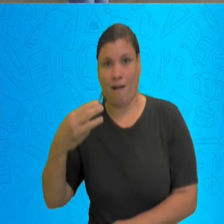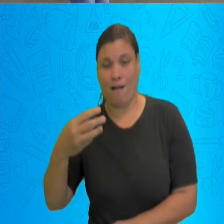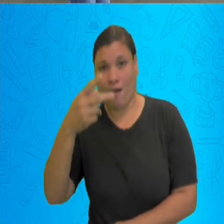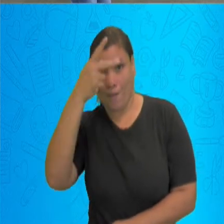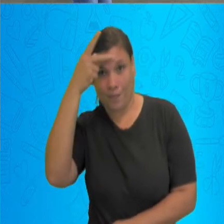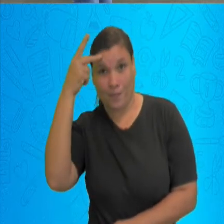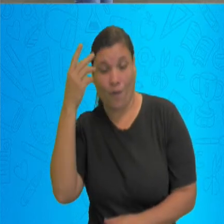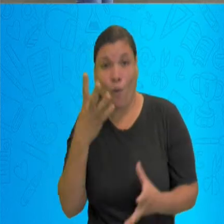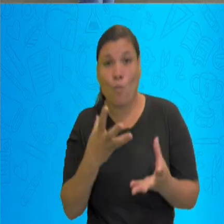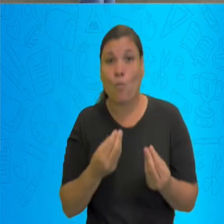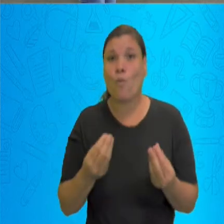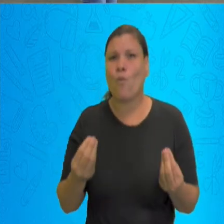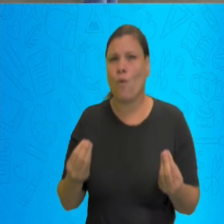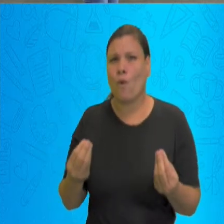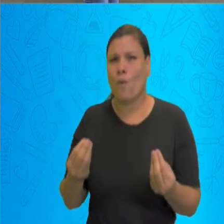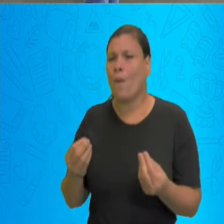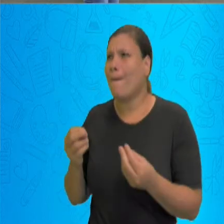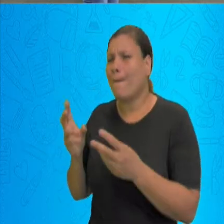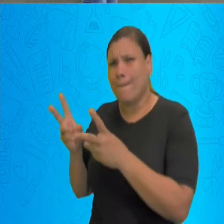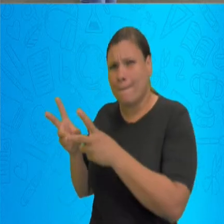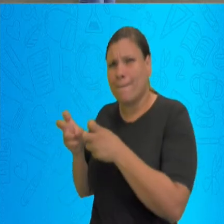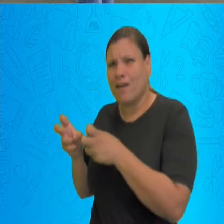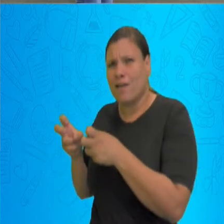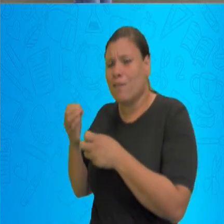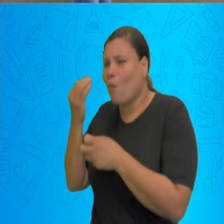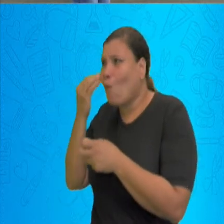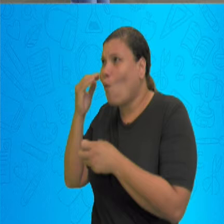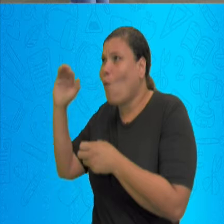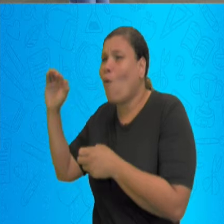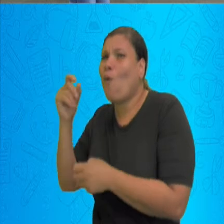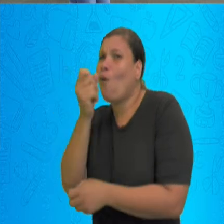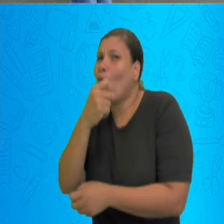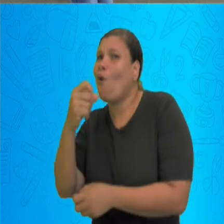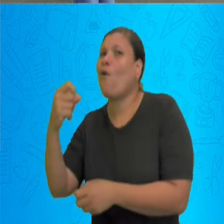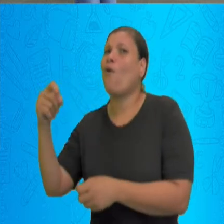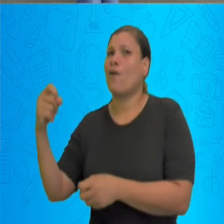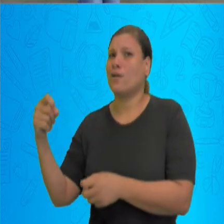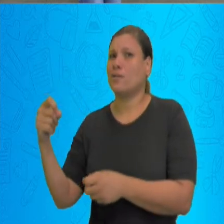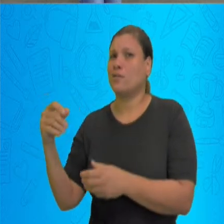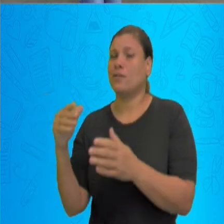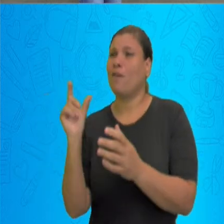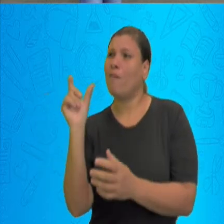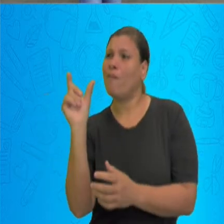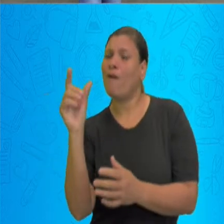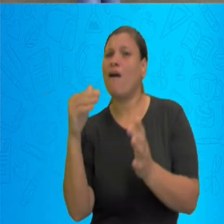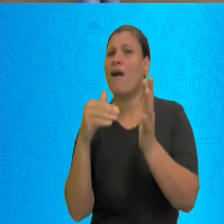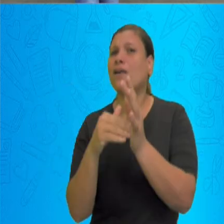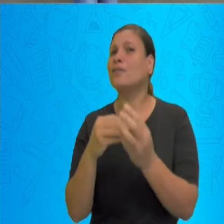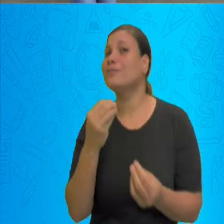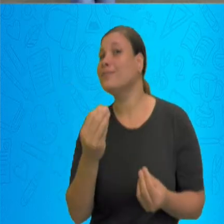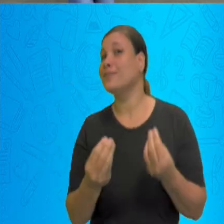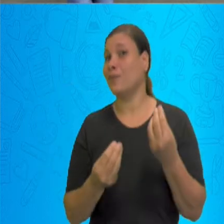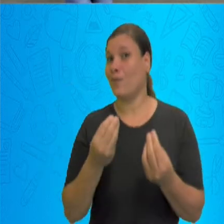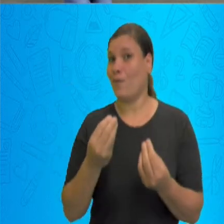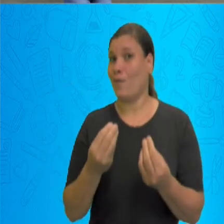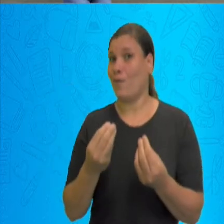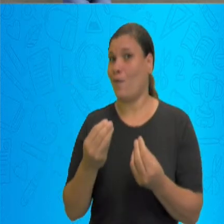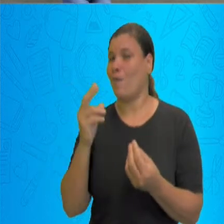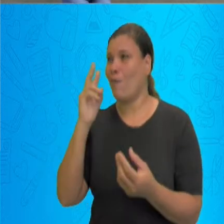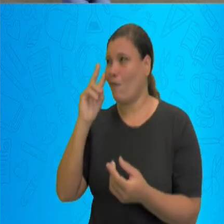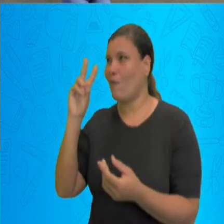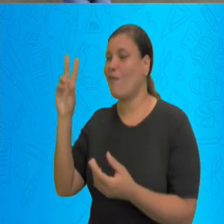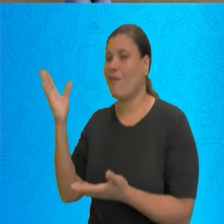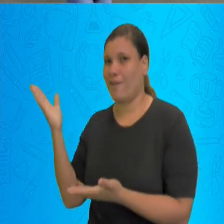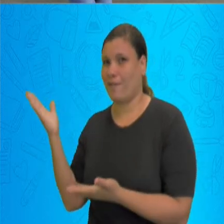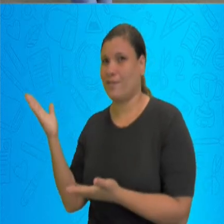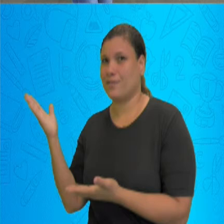vocês podem também observar as terminações, as desinências, que expressam justamente o modo, o tempo e